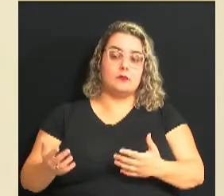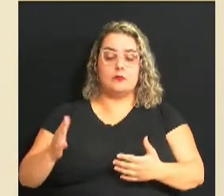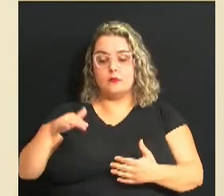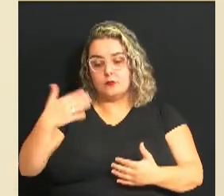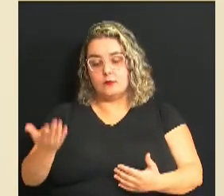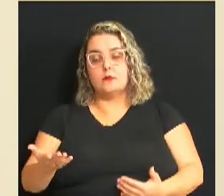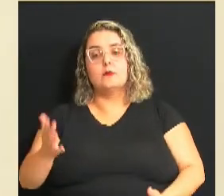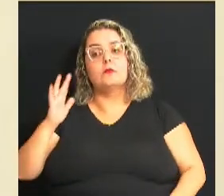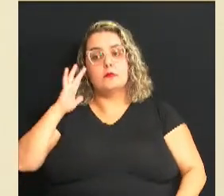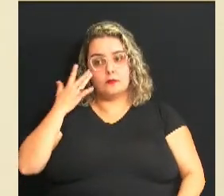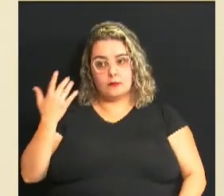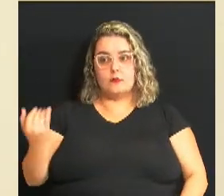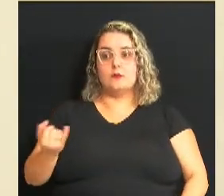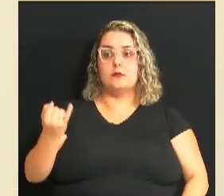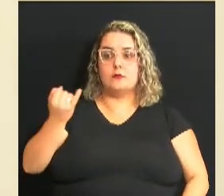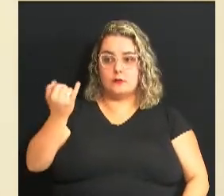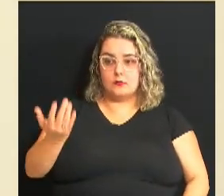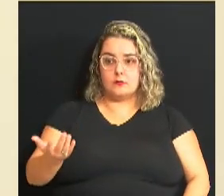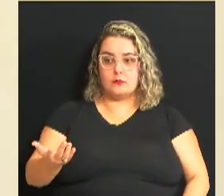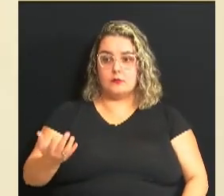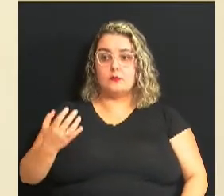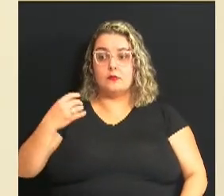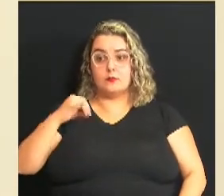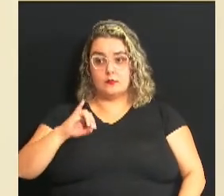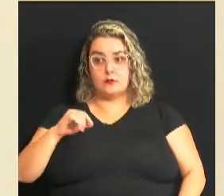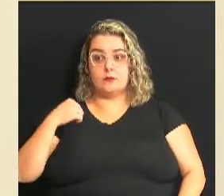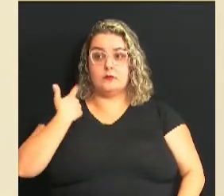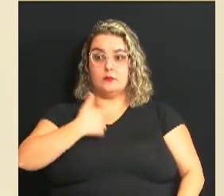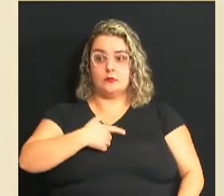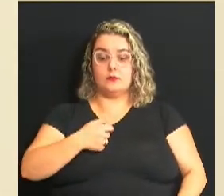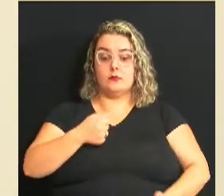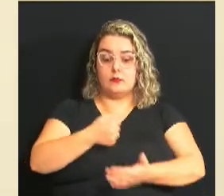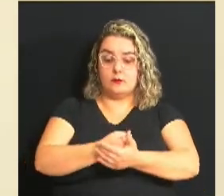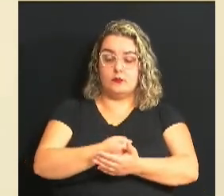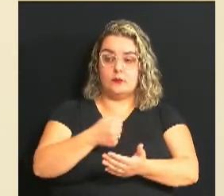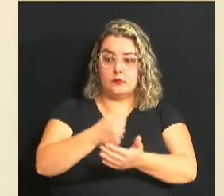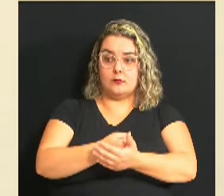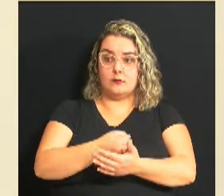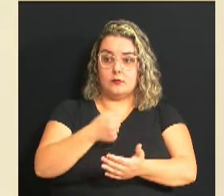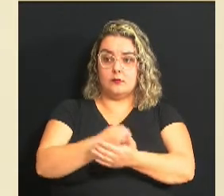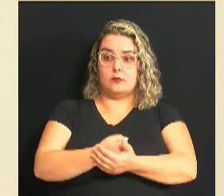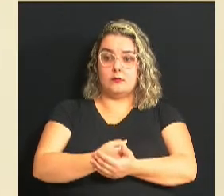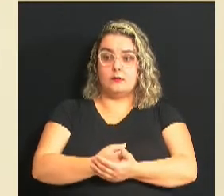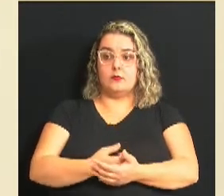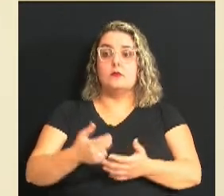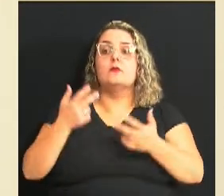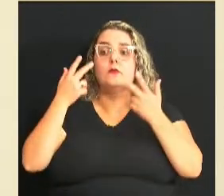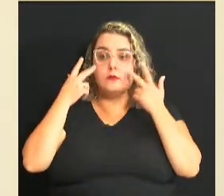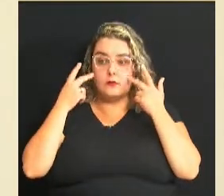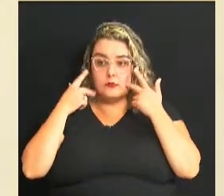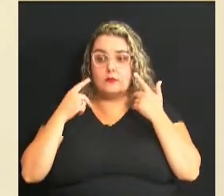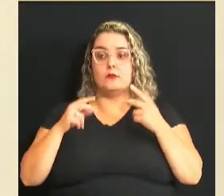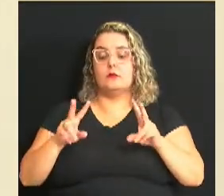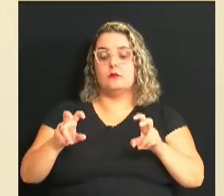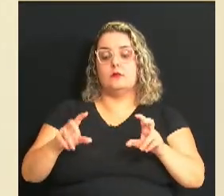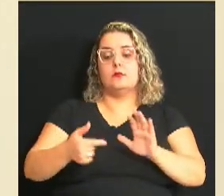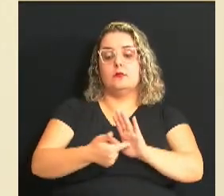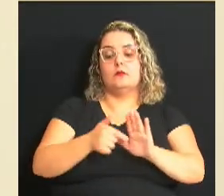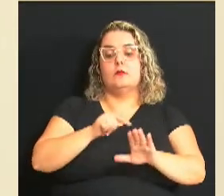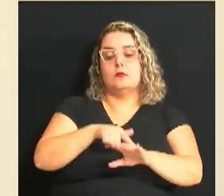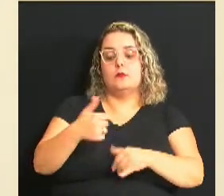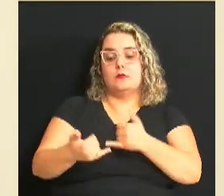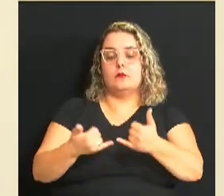que isso é muito importante. E se a gente se sente pressionado, isso é parte do jogo, isso é parte do papel